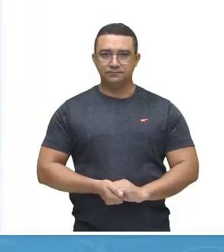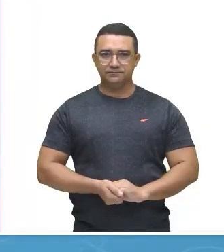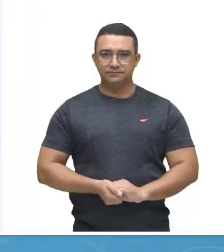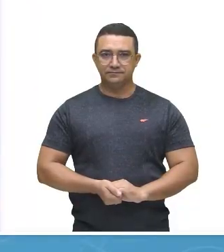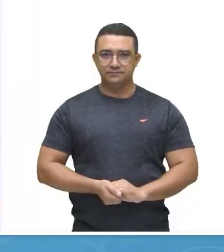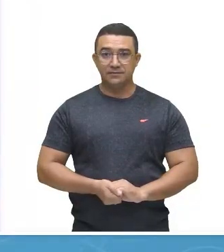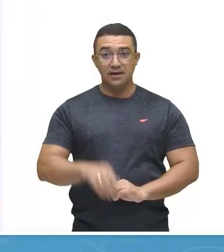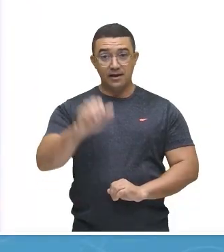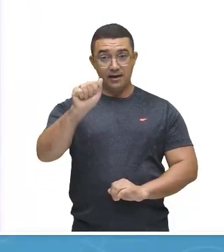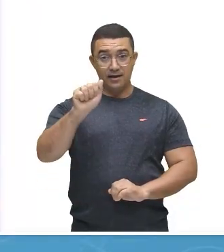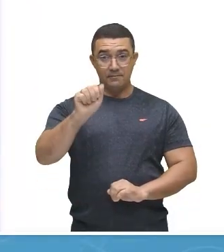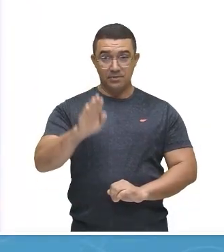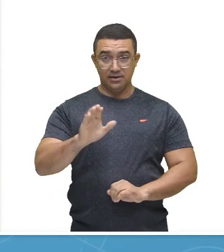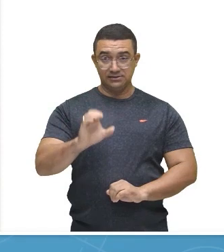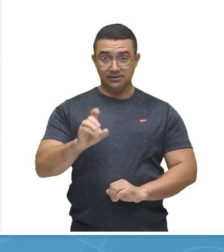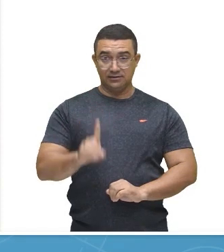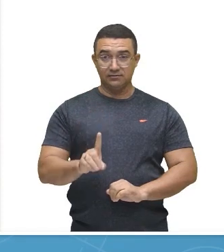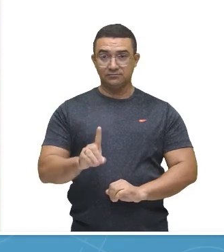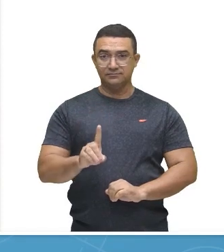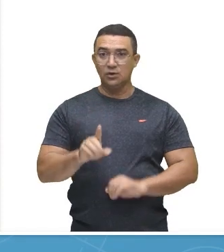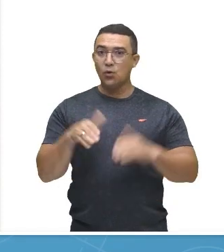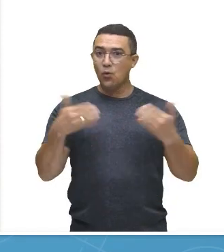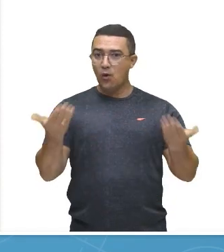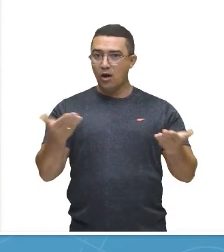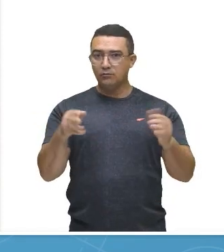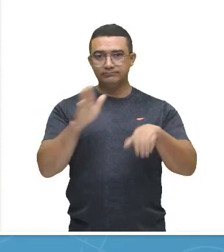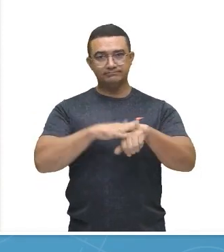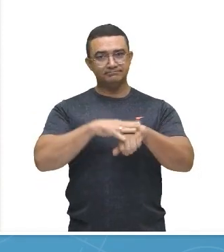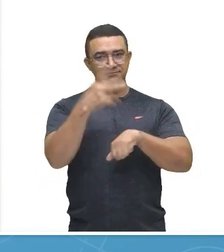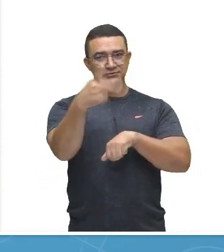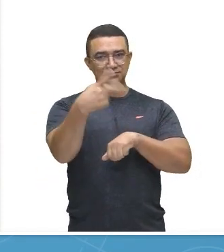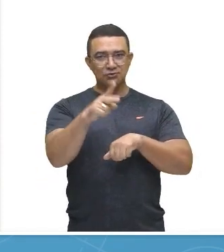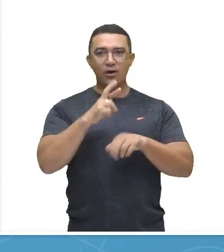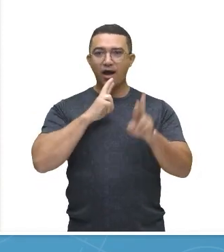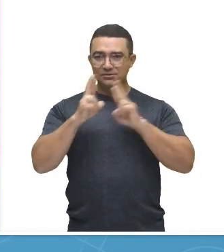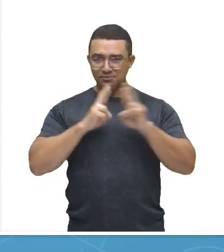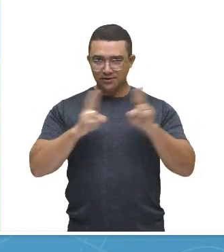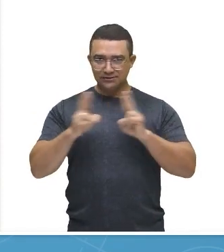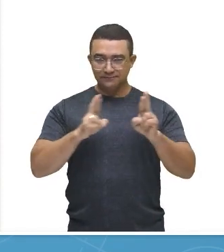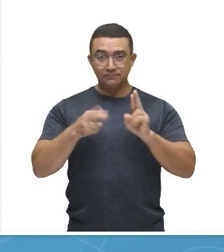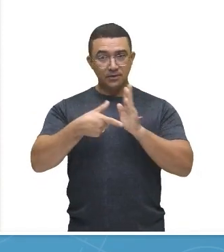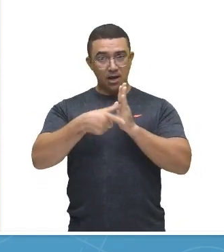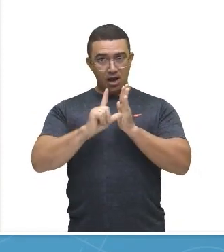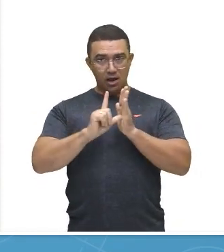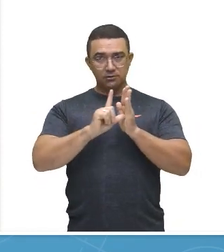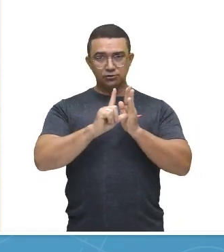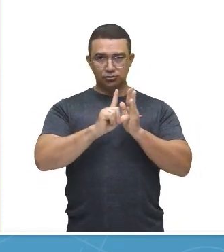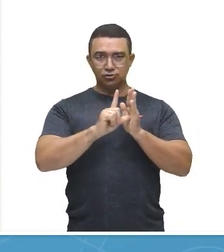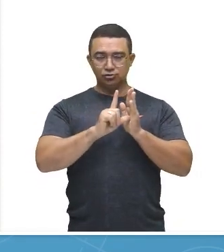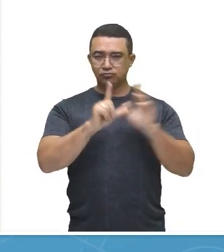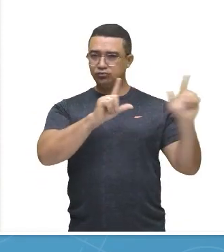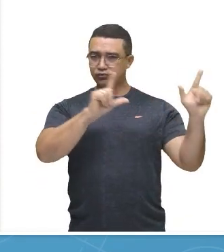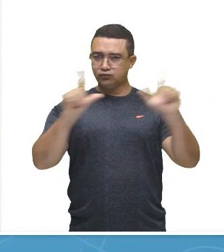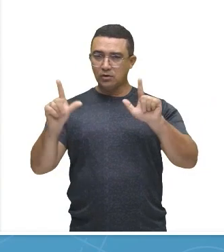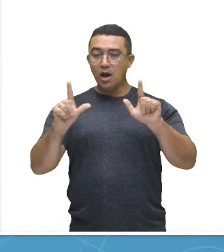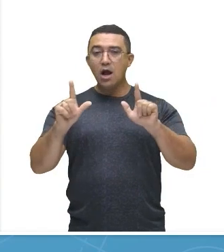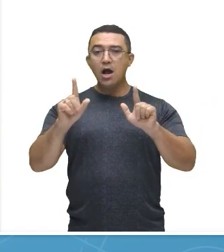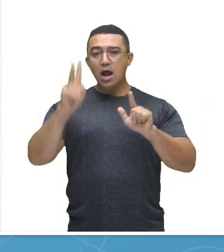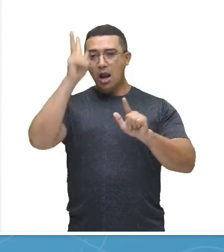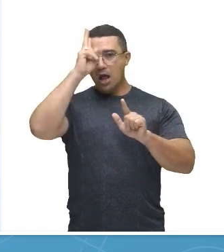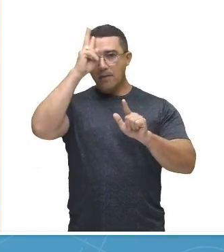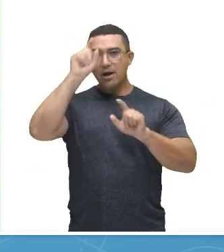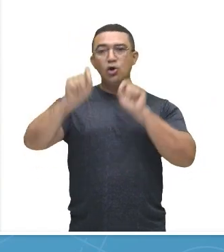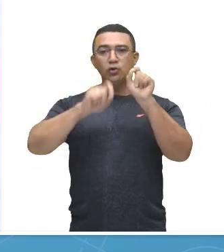A, B, C ou D? Qual é a sua resposta, hein? Antes de nós avançarmos, lembrando nossa equipe de